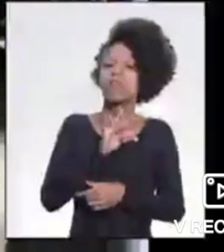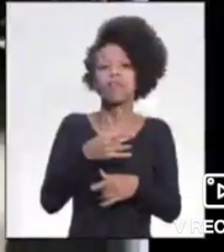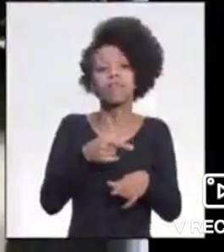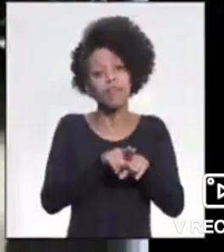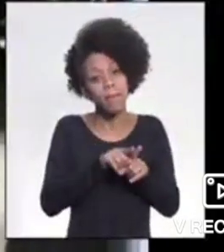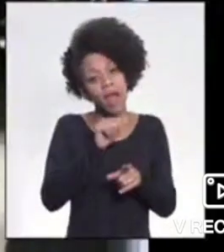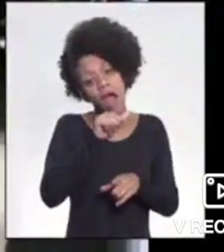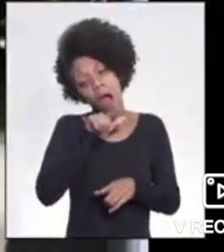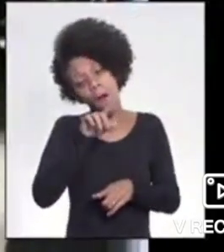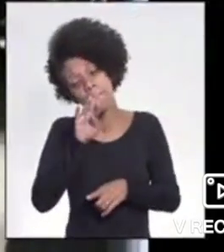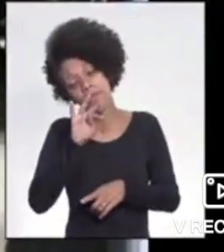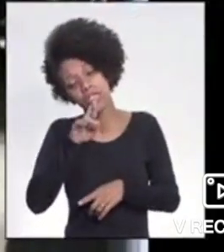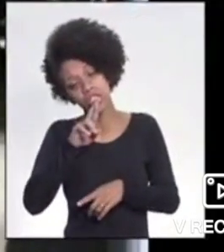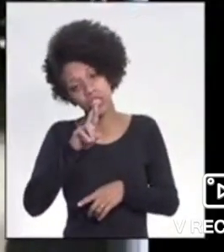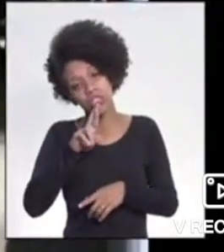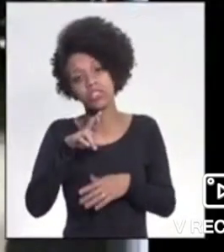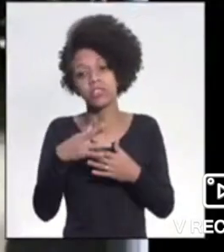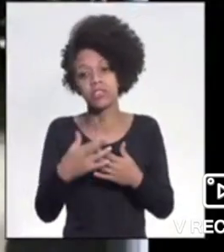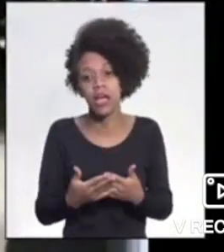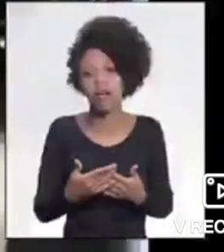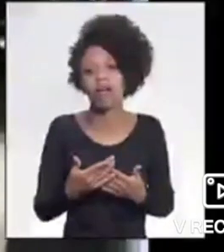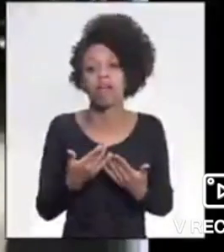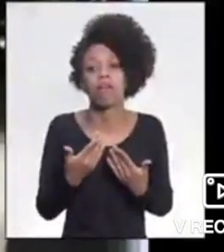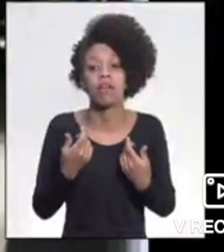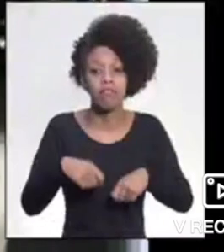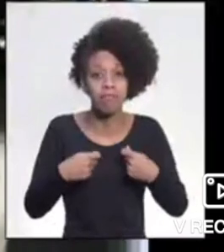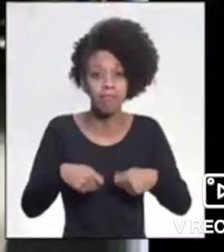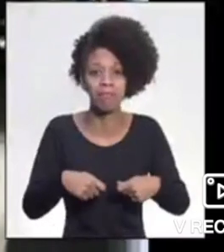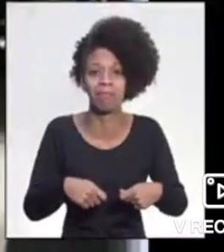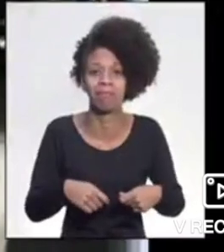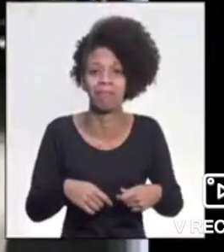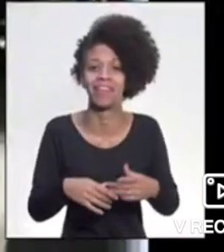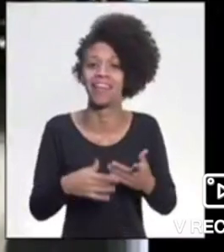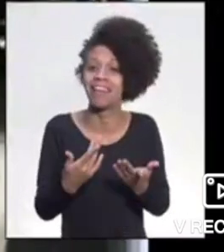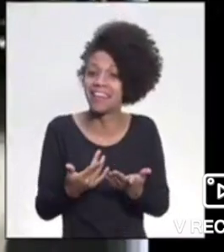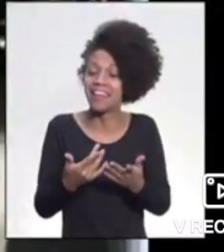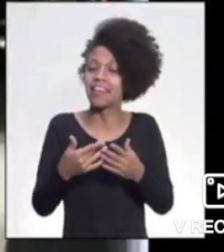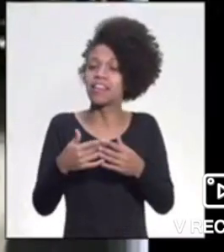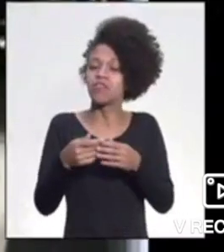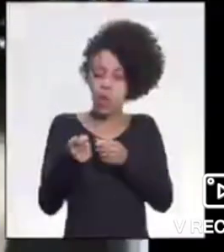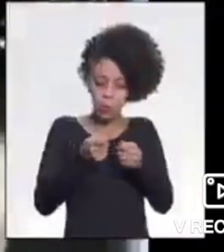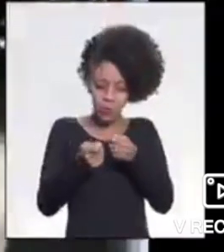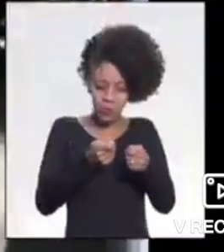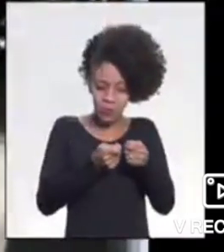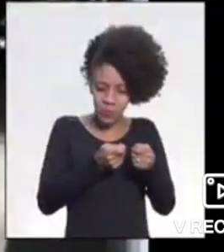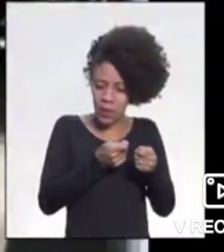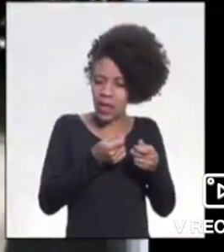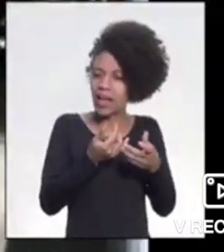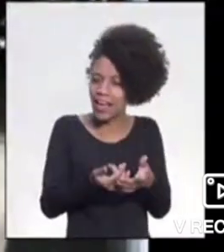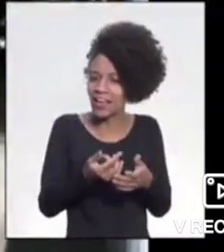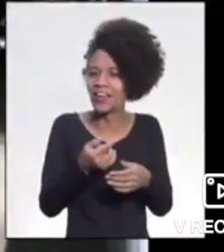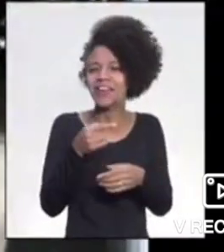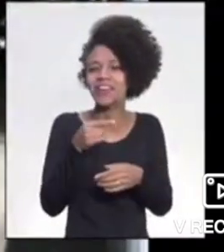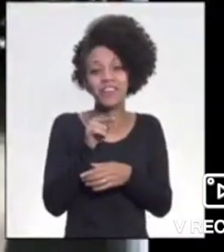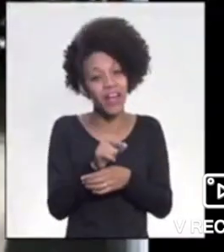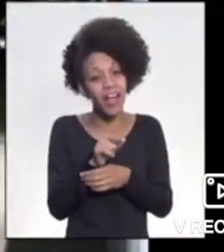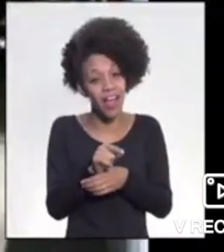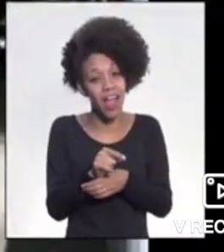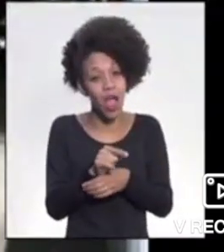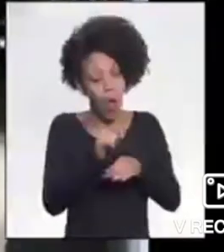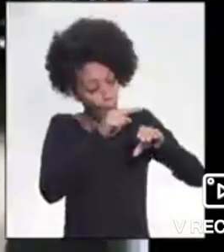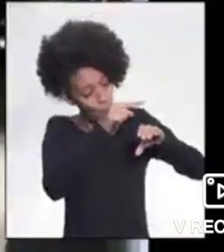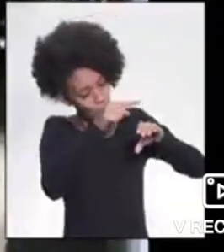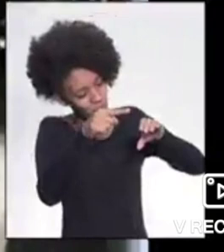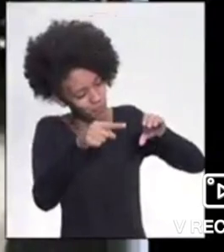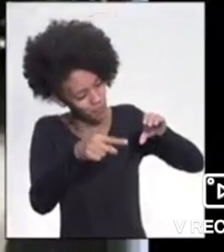Einstein e sabia que no mundo das partículas subatômicas reinava o comportamento quântico. Isto é, um mundo